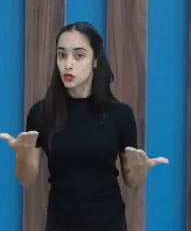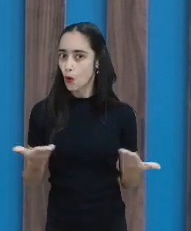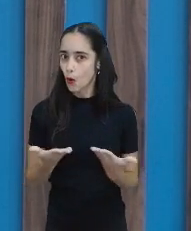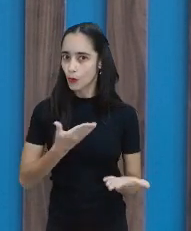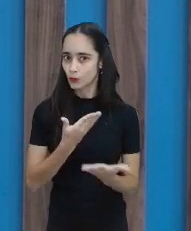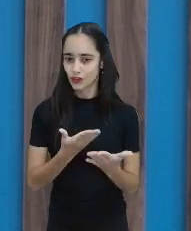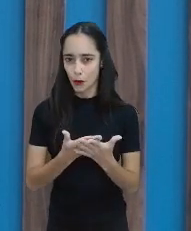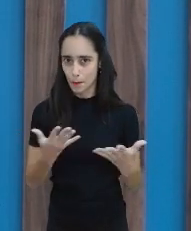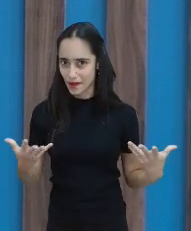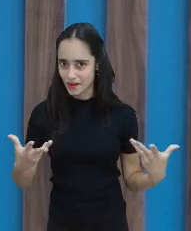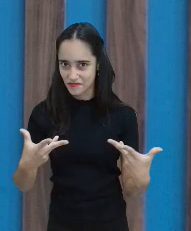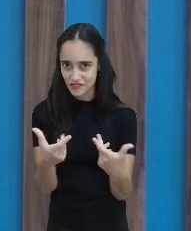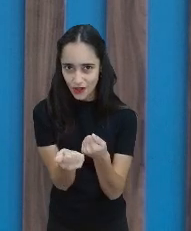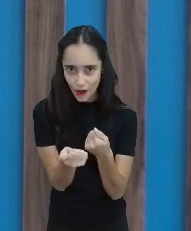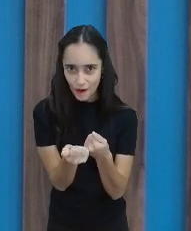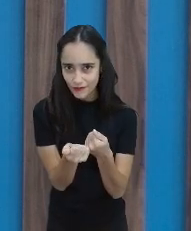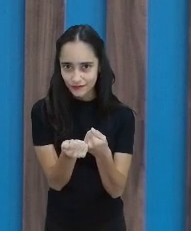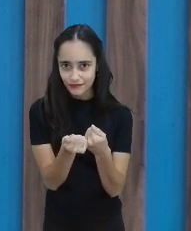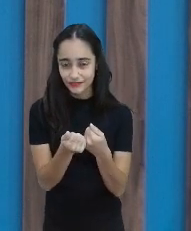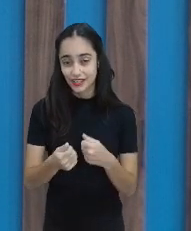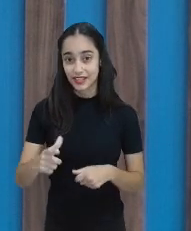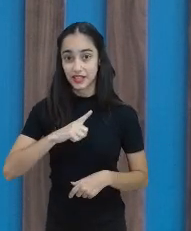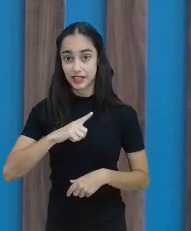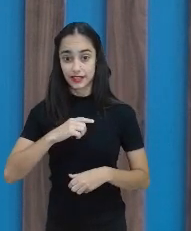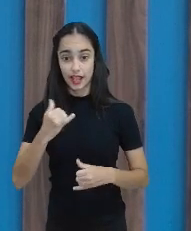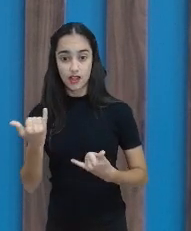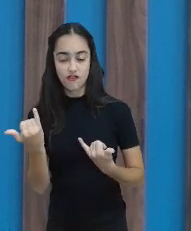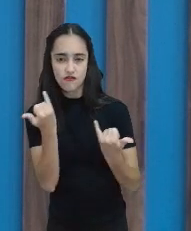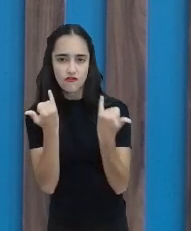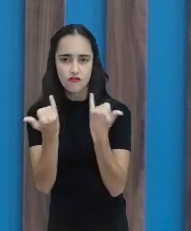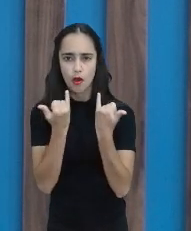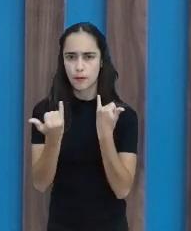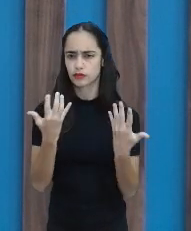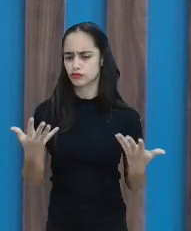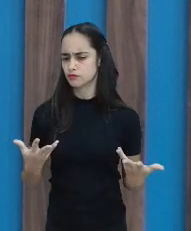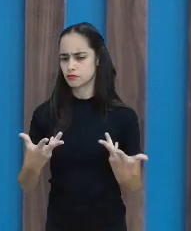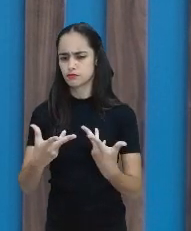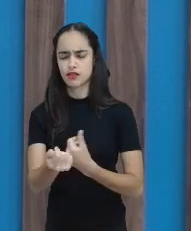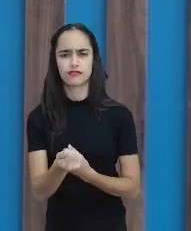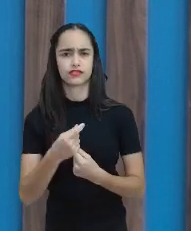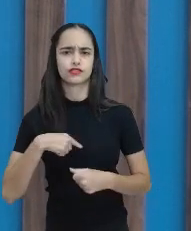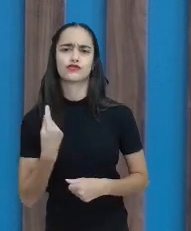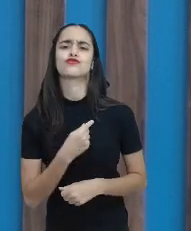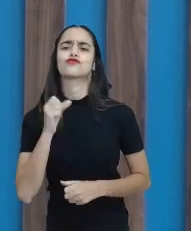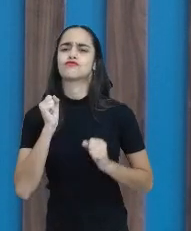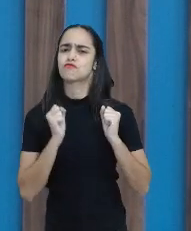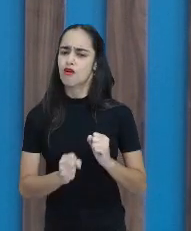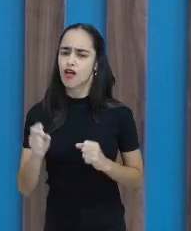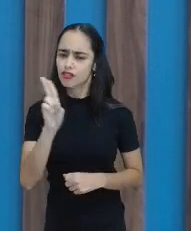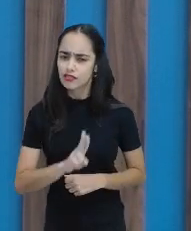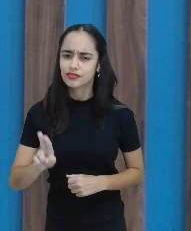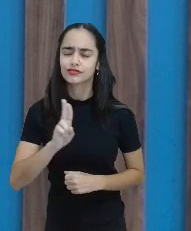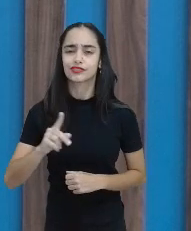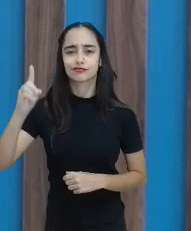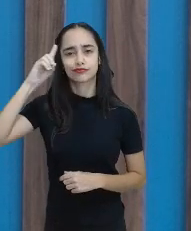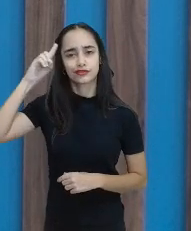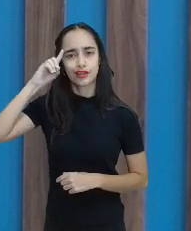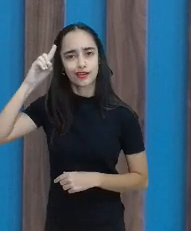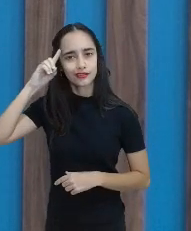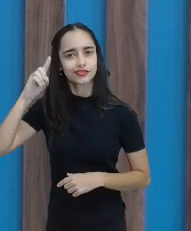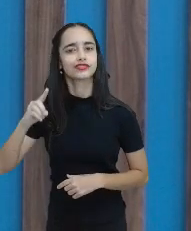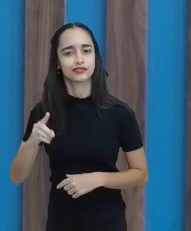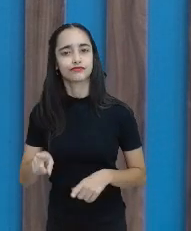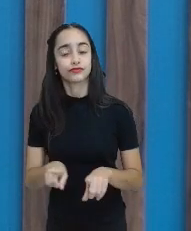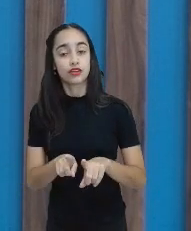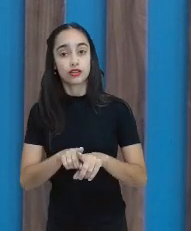novidades boas, informações úteis para que a gente possa fazer do nosso dia a dia uma geografia,